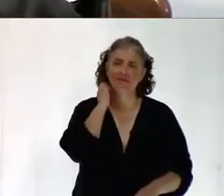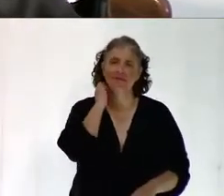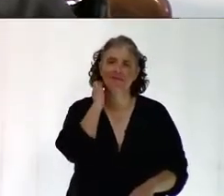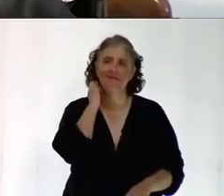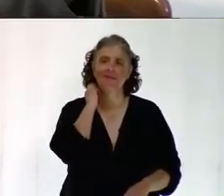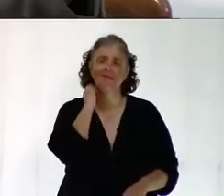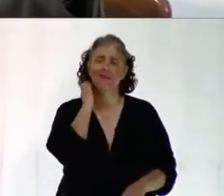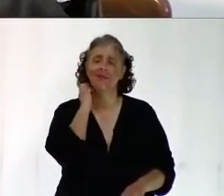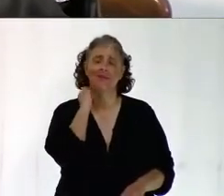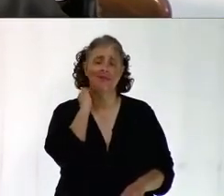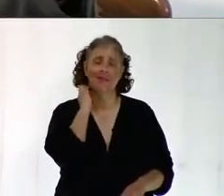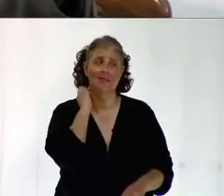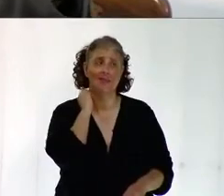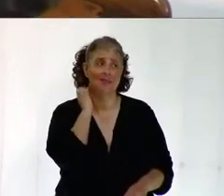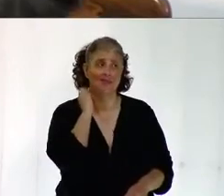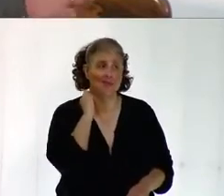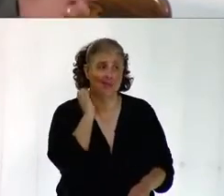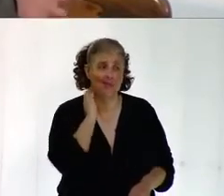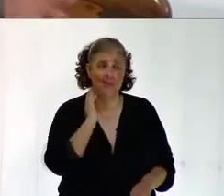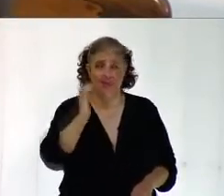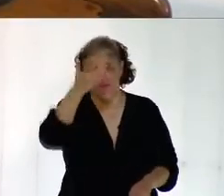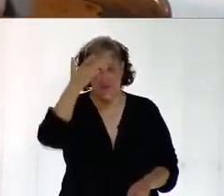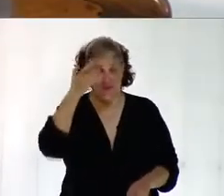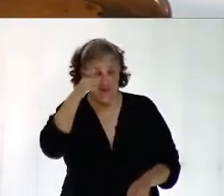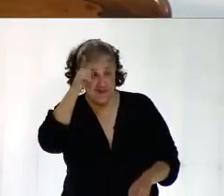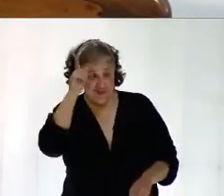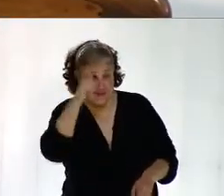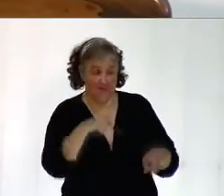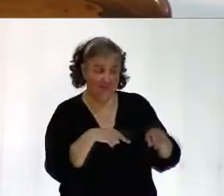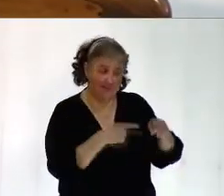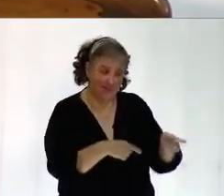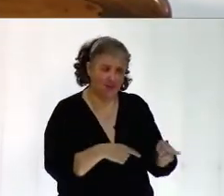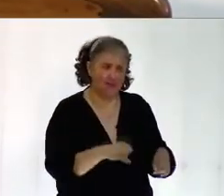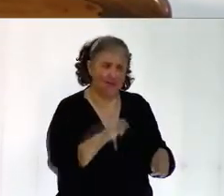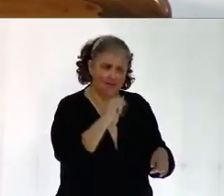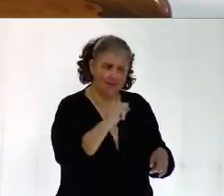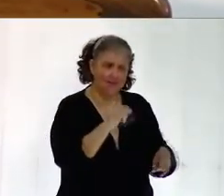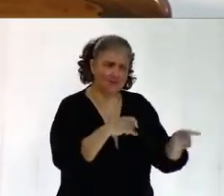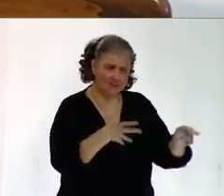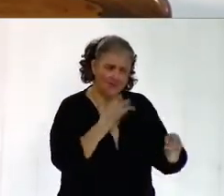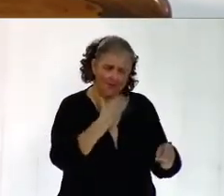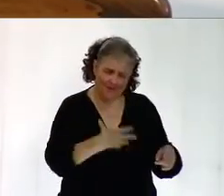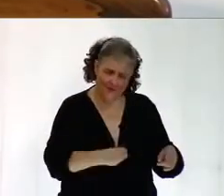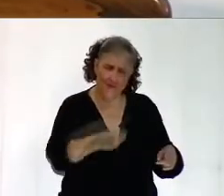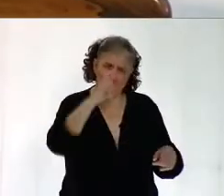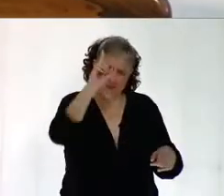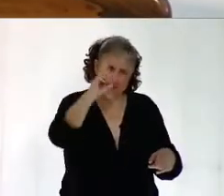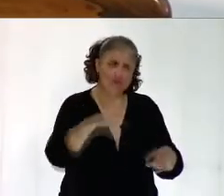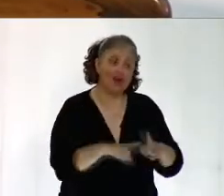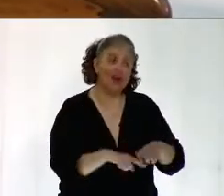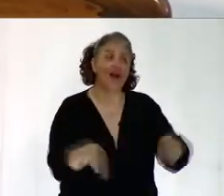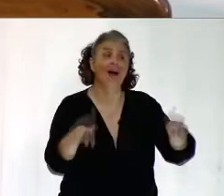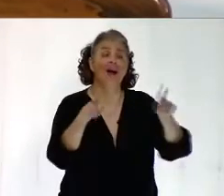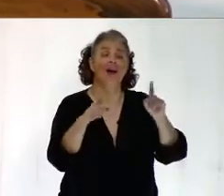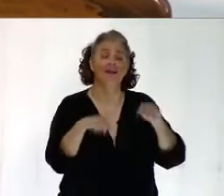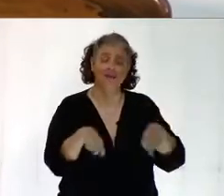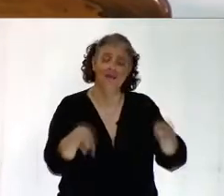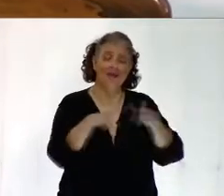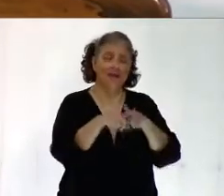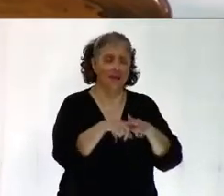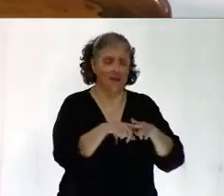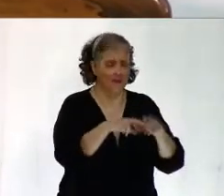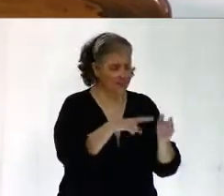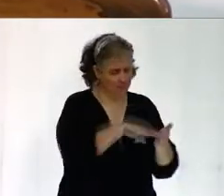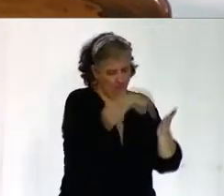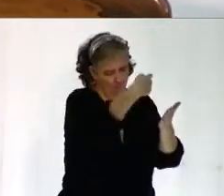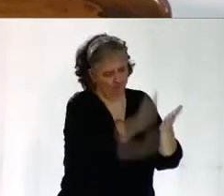então você tem poder os teus anjos vou te sustentar estariam os anjos ali estariam estavam porque